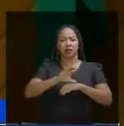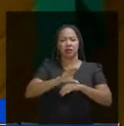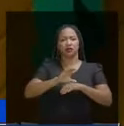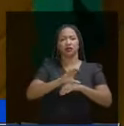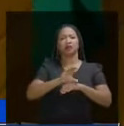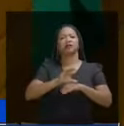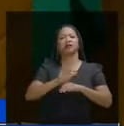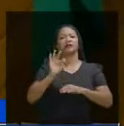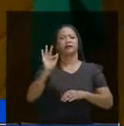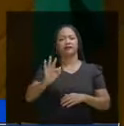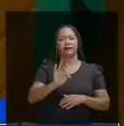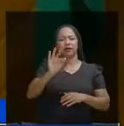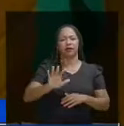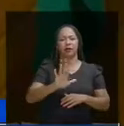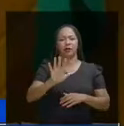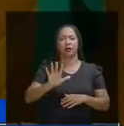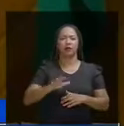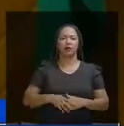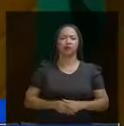Federal.